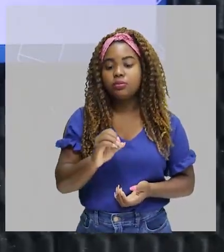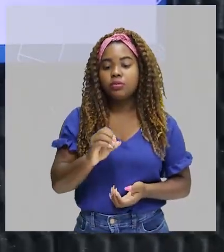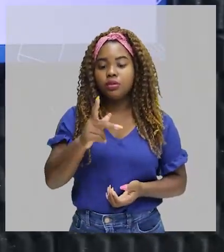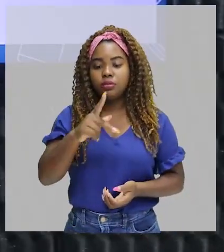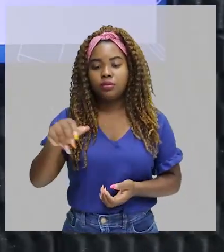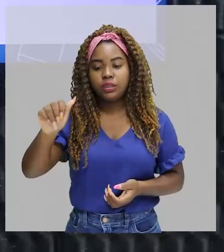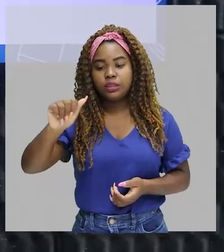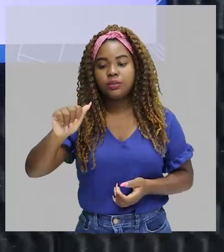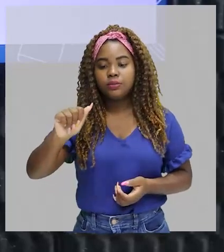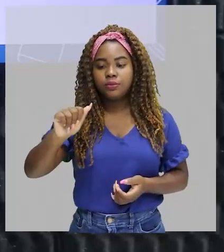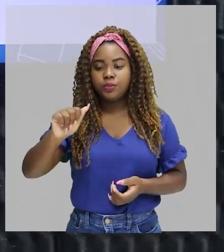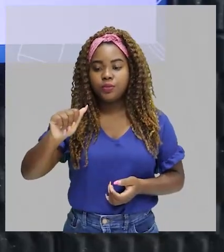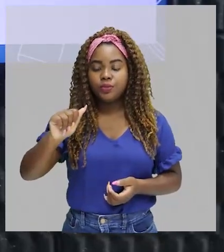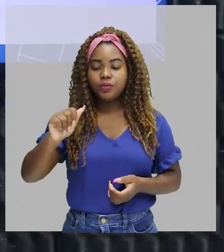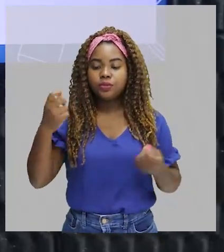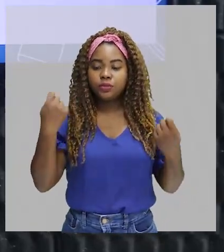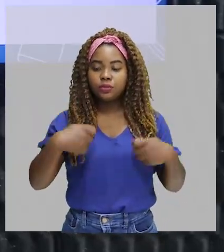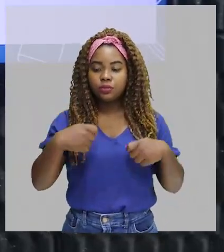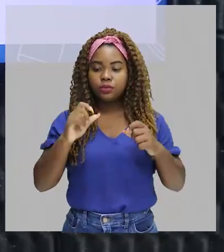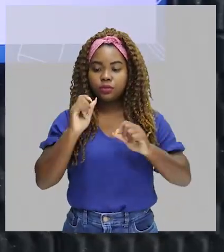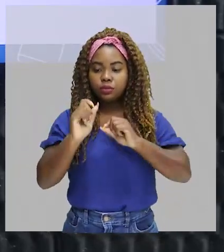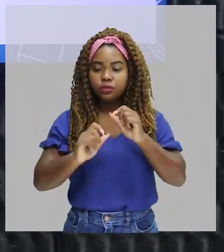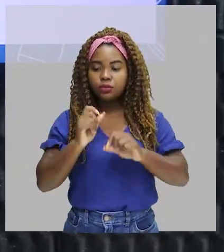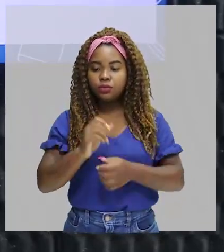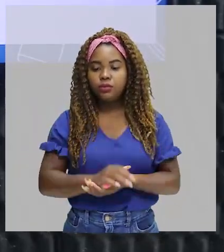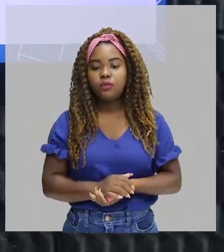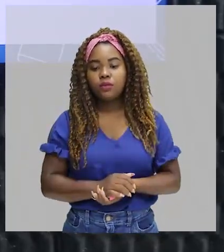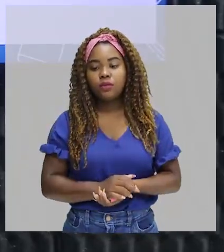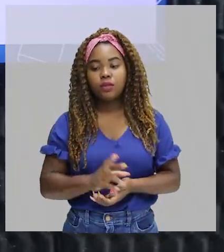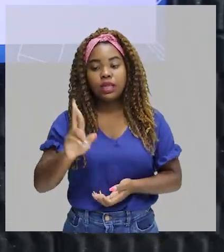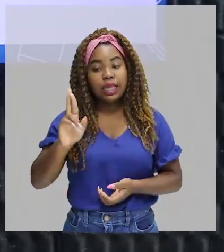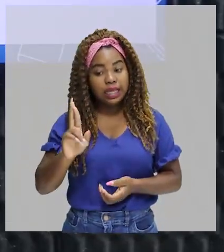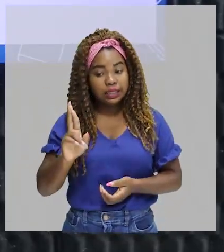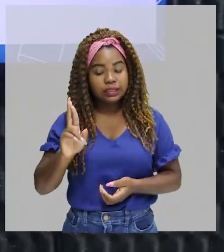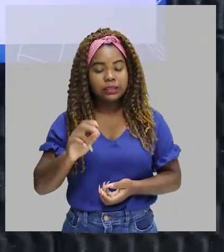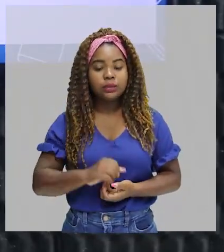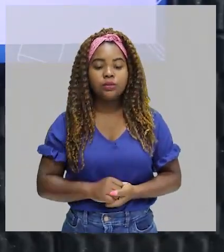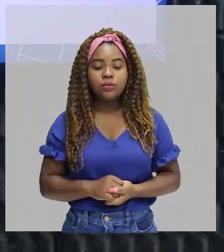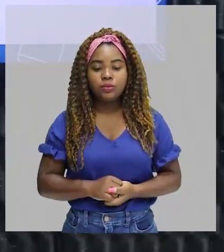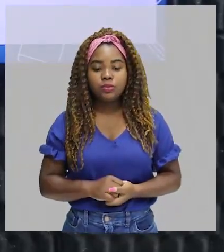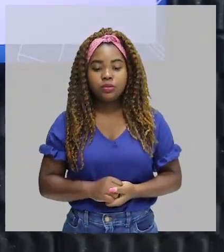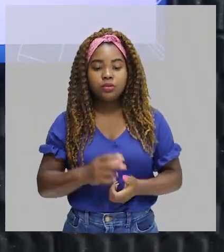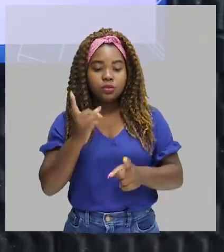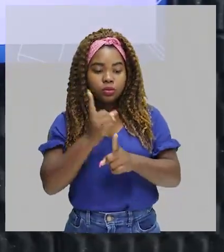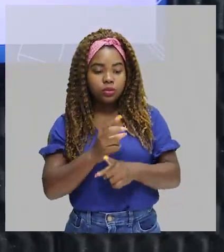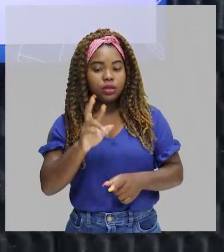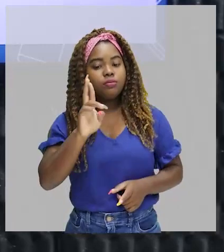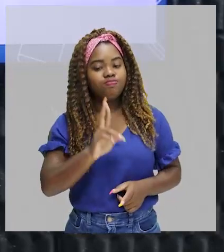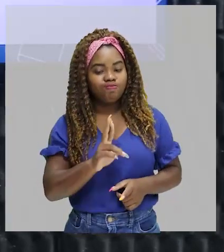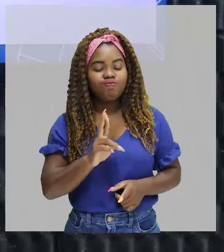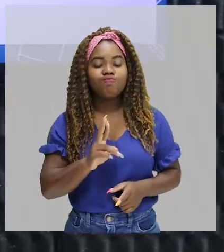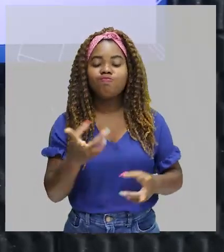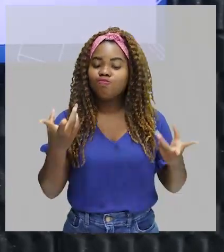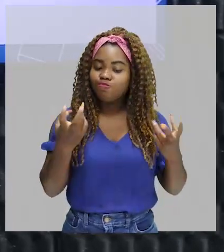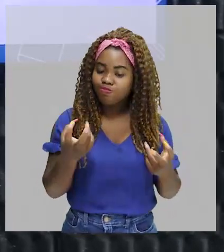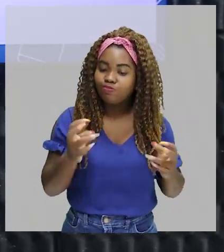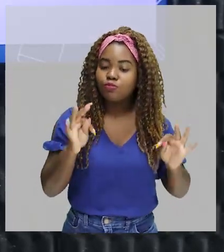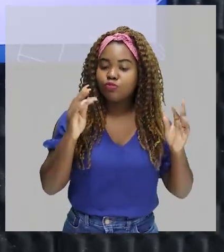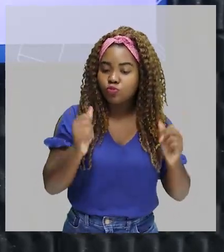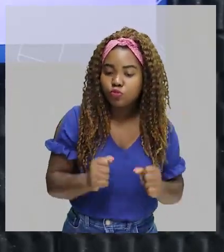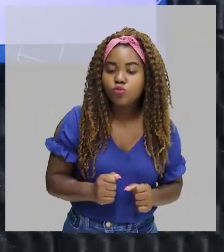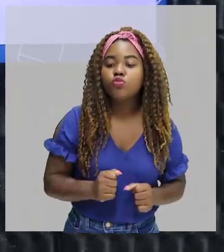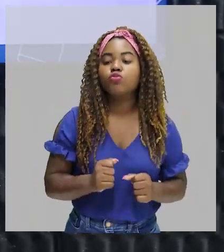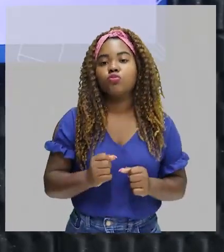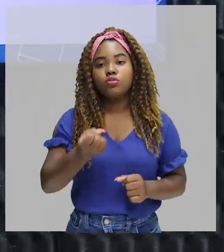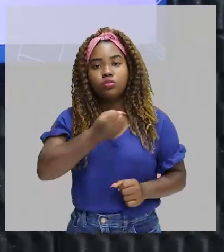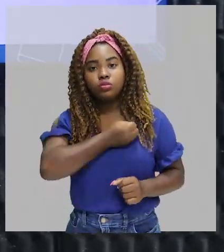PA dada, eu preciso, obviamente, calcular a razão e, uma vez descoberta a razão, eu identifico todos os